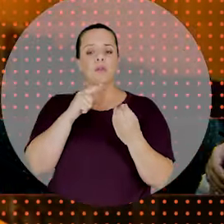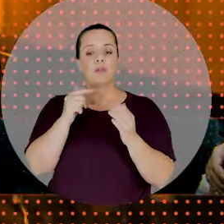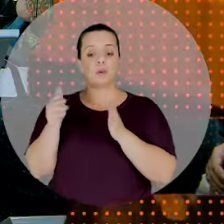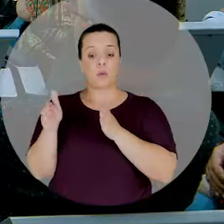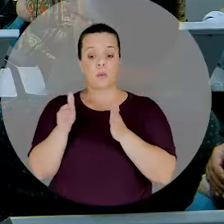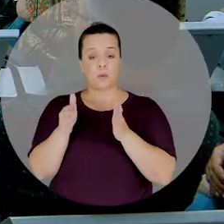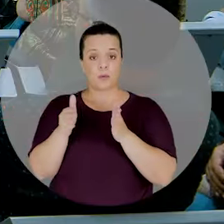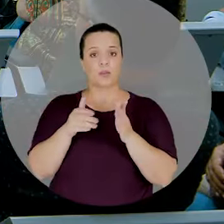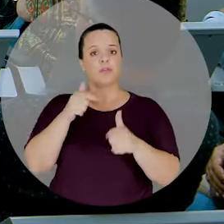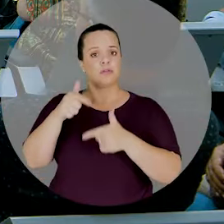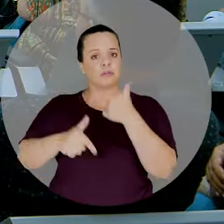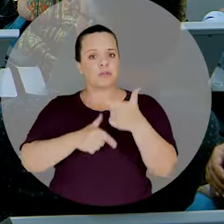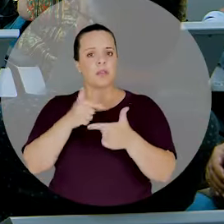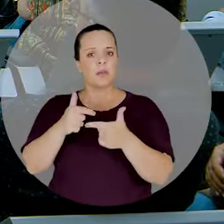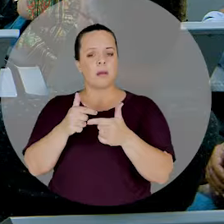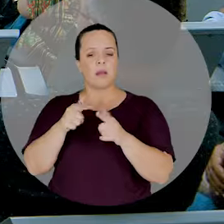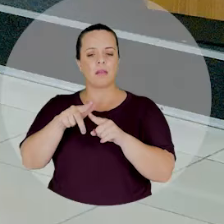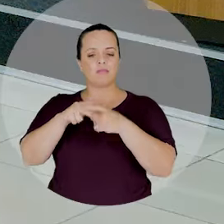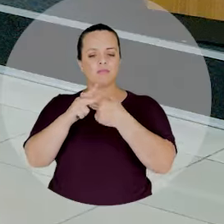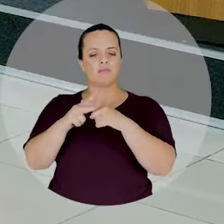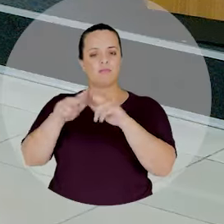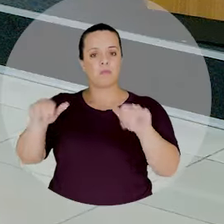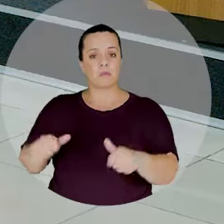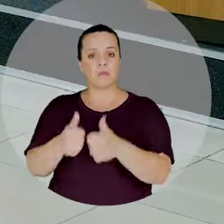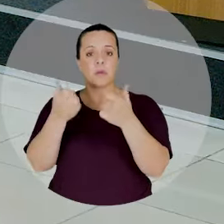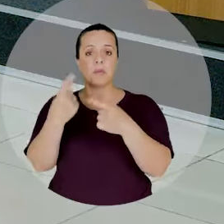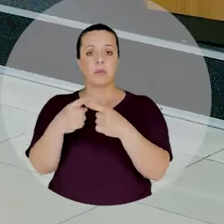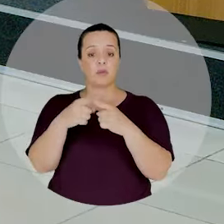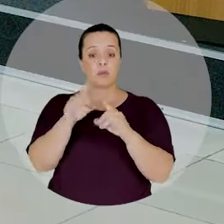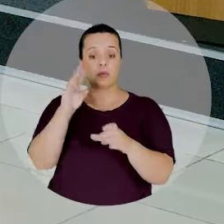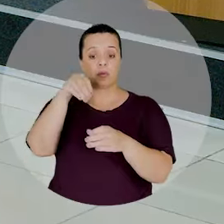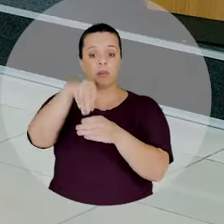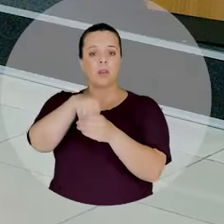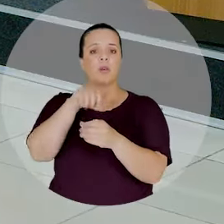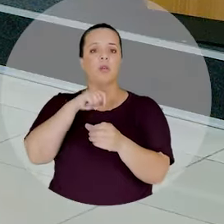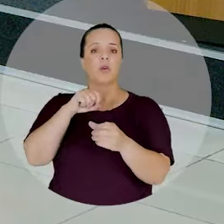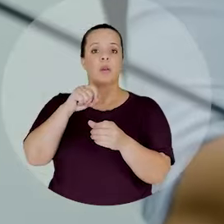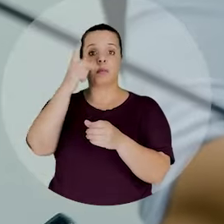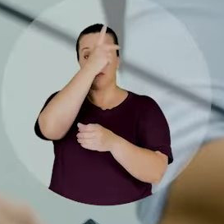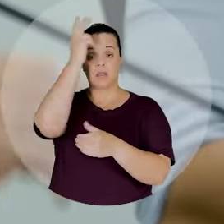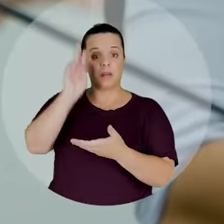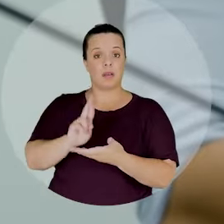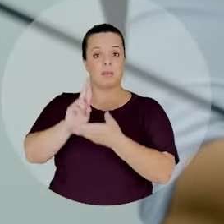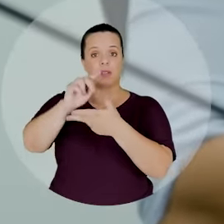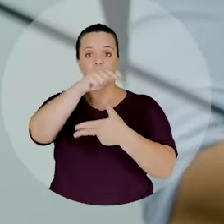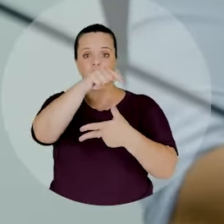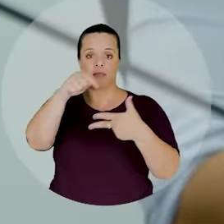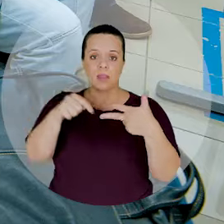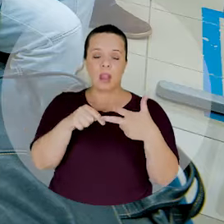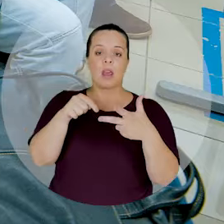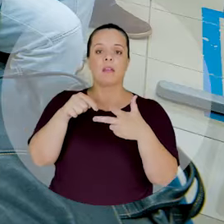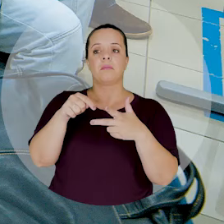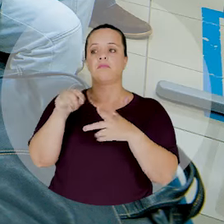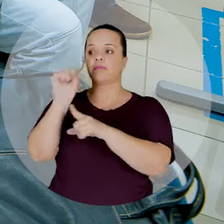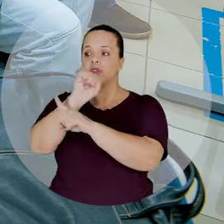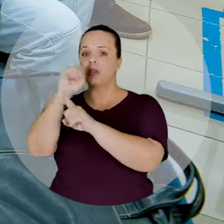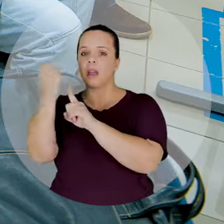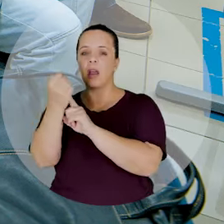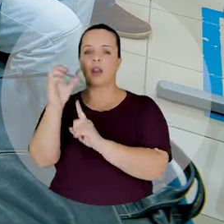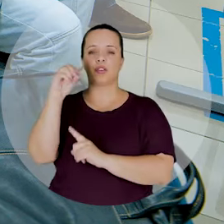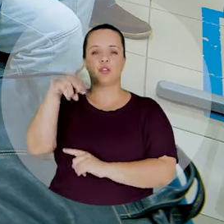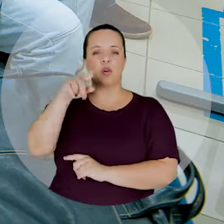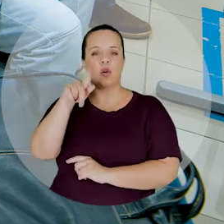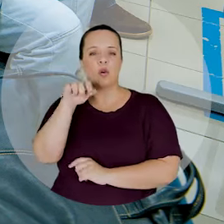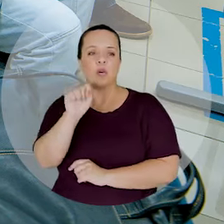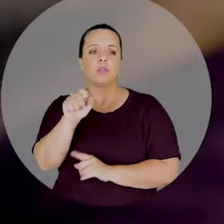o processo de trabalho porque integra num mesmo grupo representantes de todos os poderes, a sociedade civil,